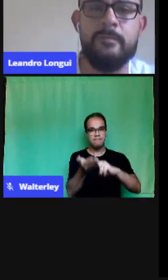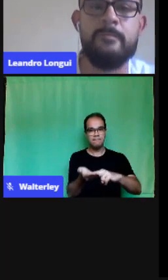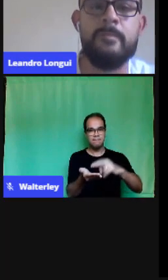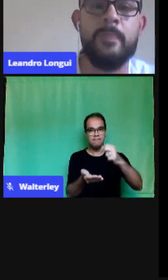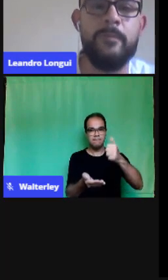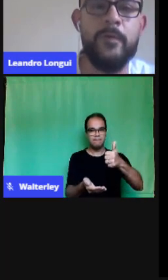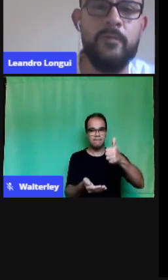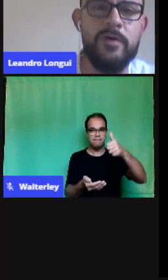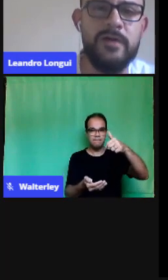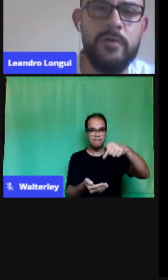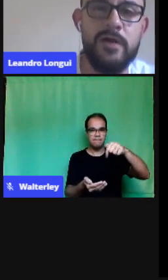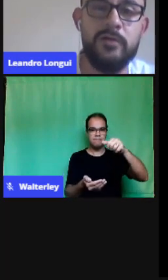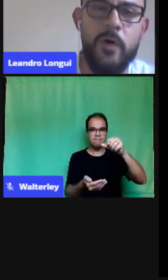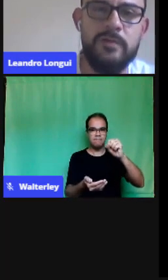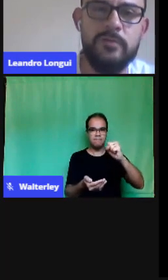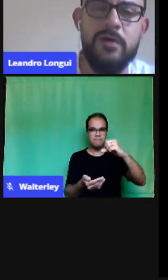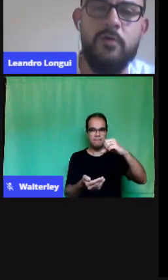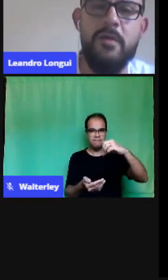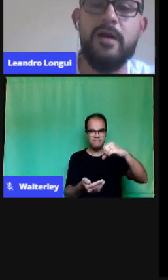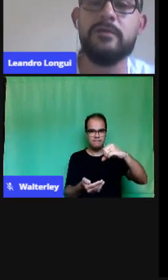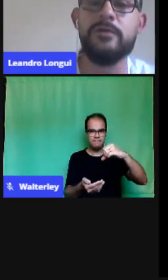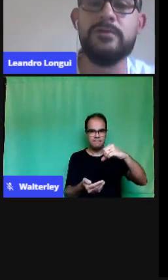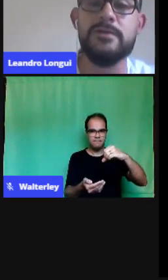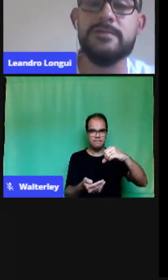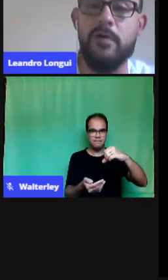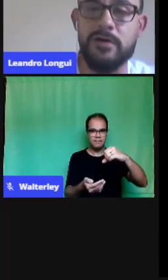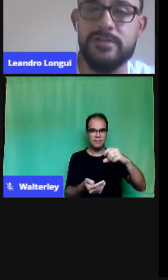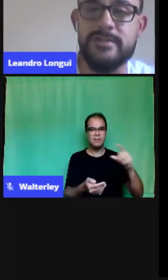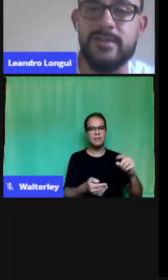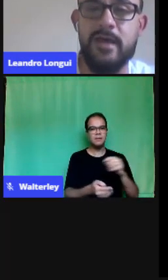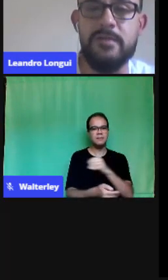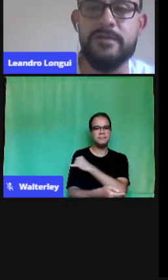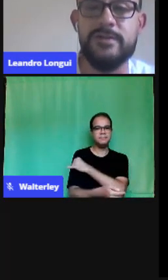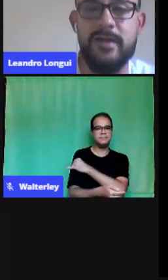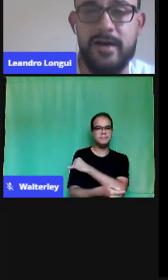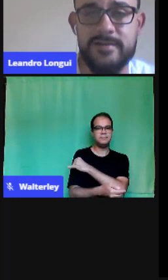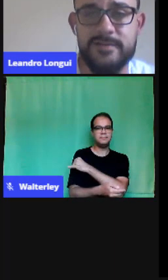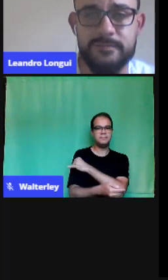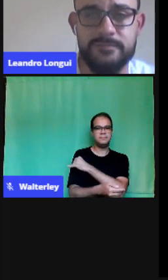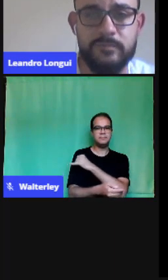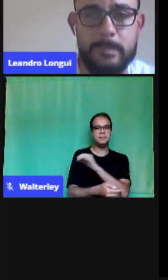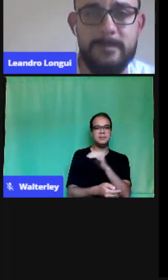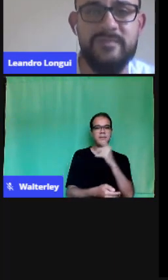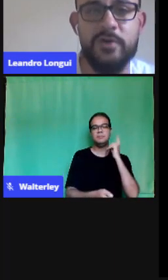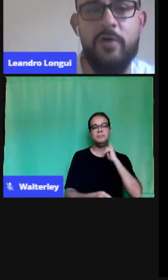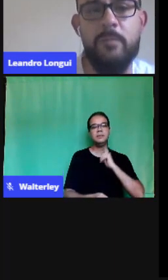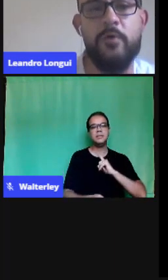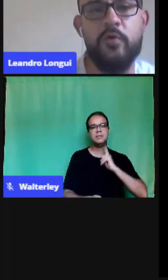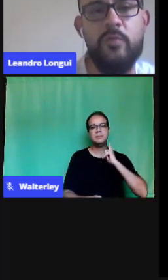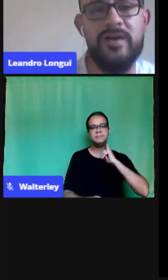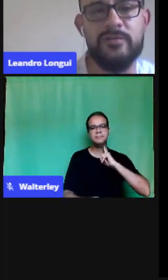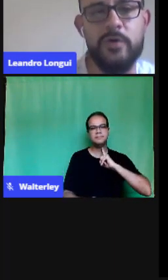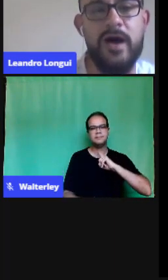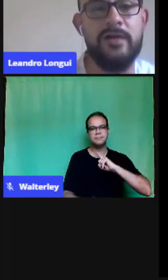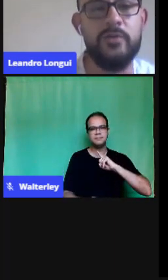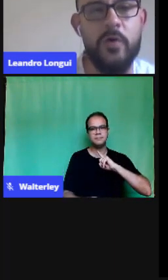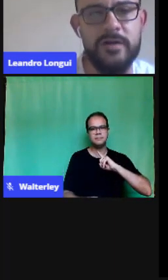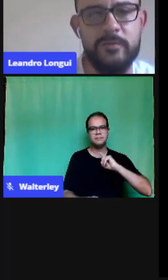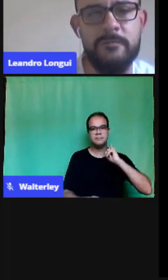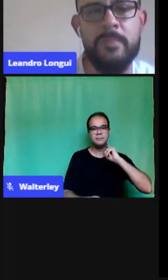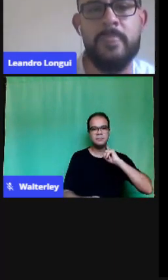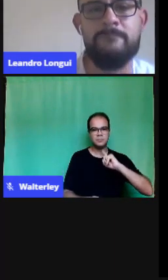1789, por um morador anônimo da comarca do Rio das Mortes, em Minas Gerais. Então, por um